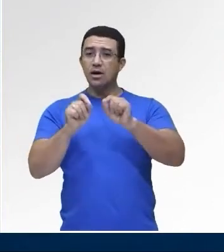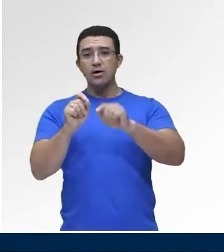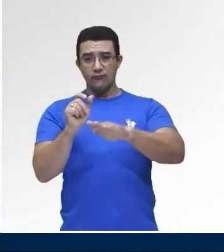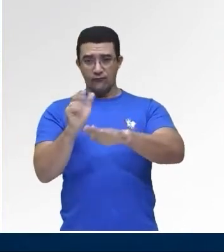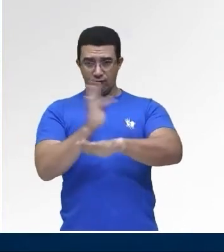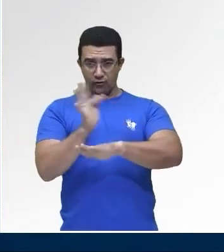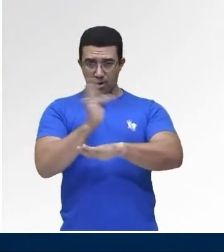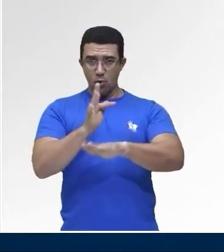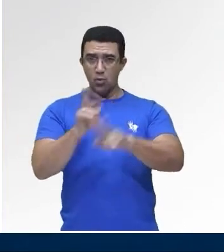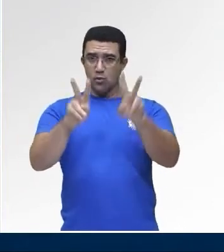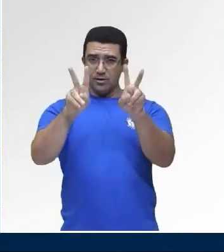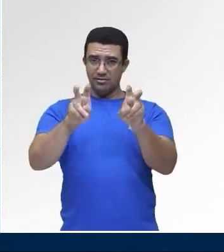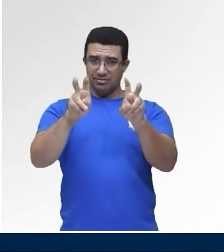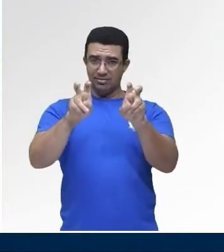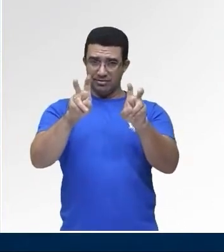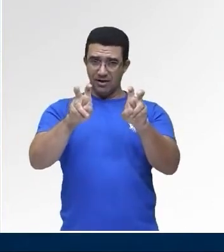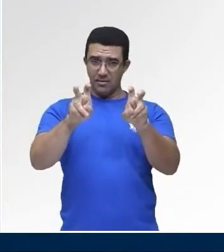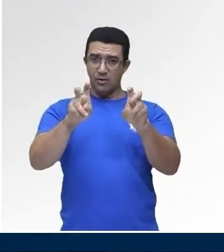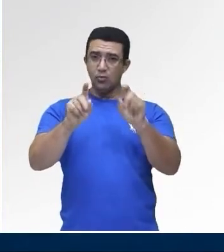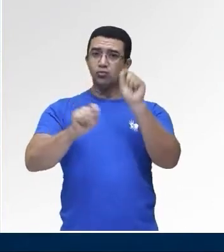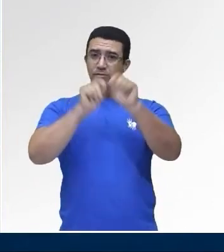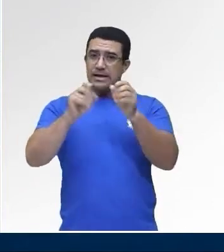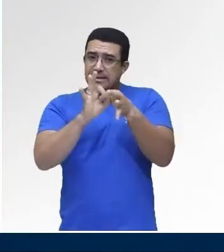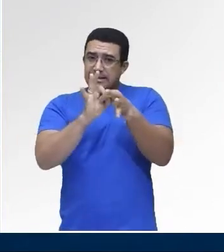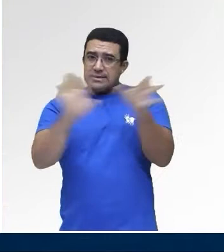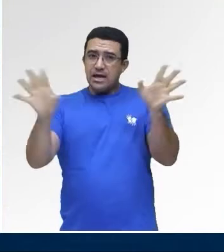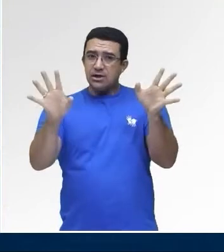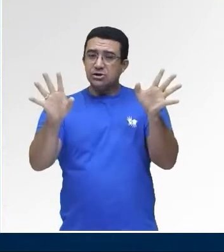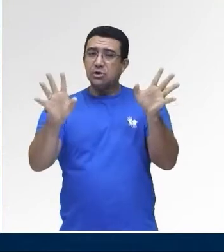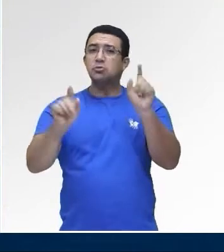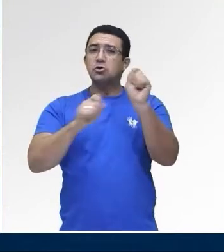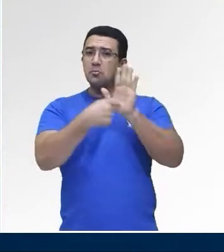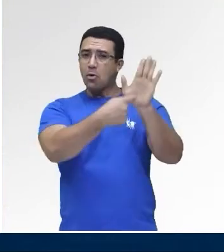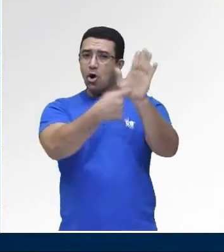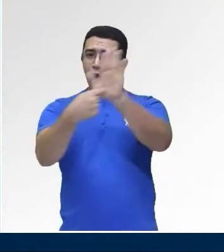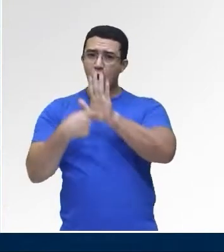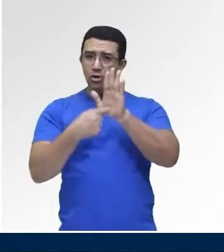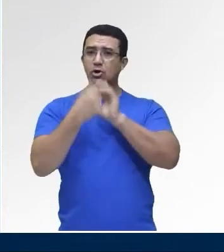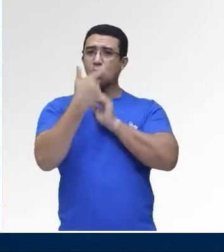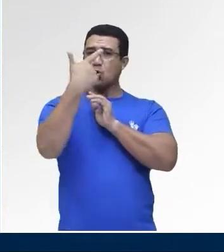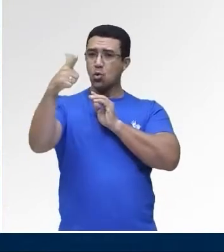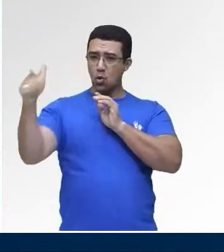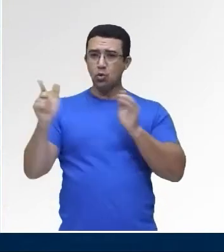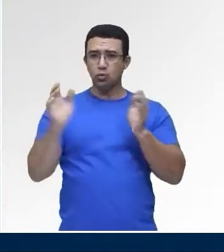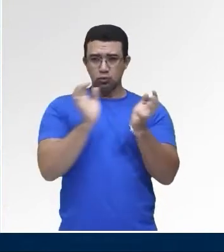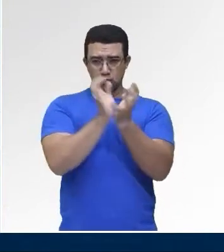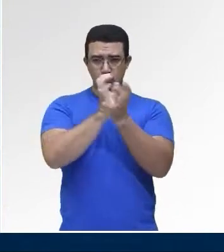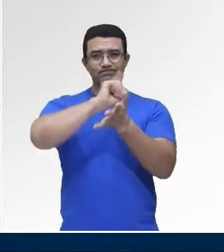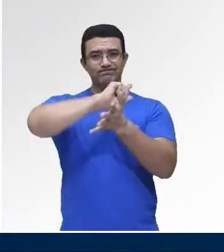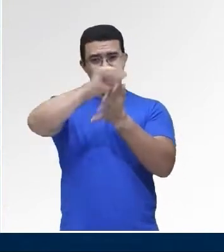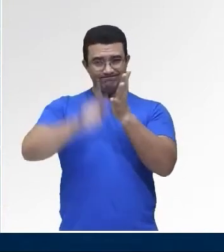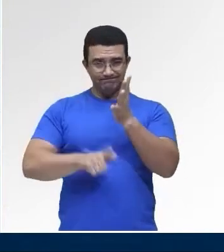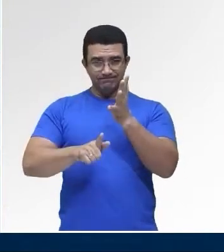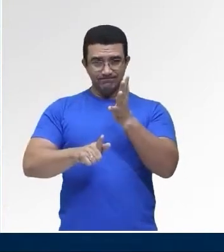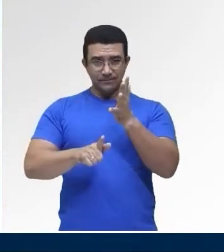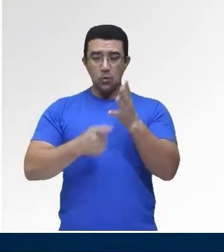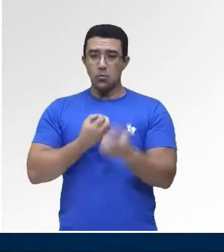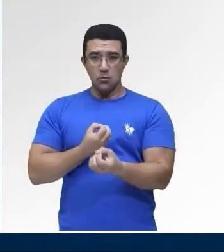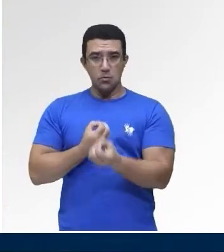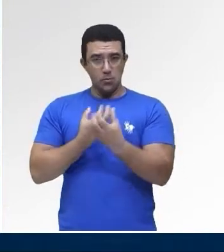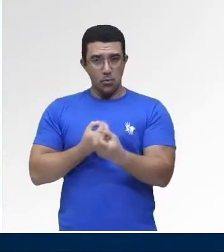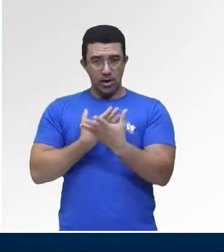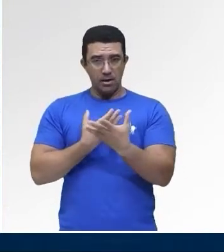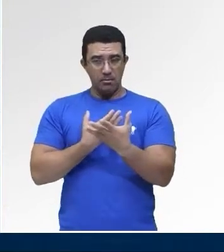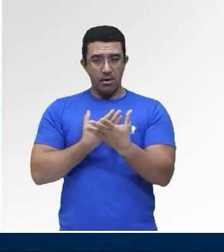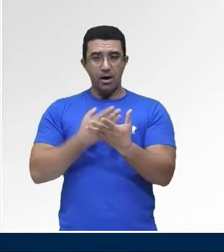textuais. Então, no caso, o poema ele tem uma constituição própria dele, né? Com essas